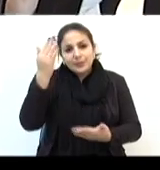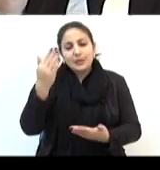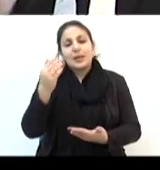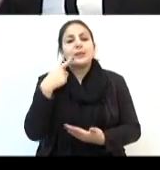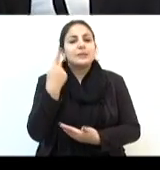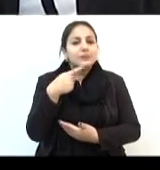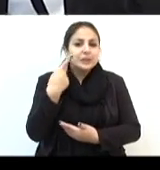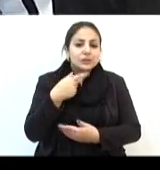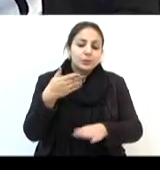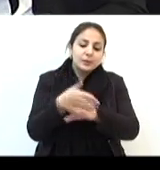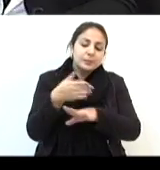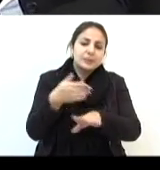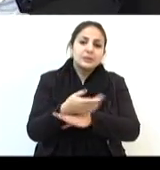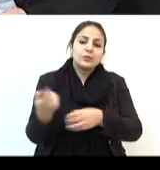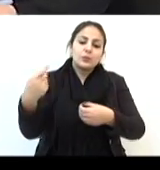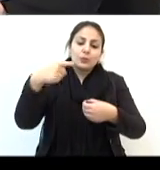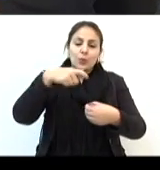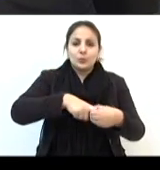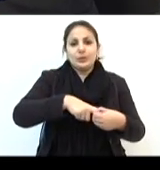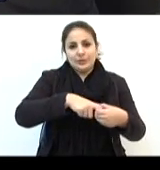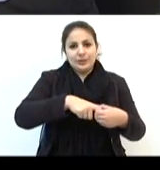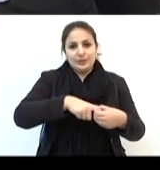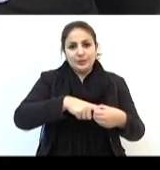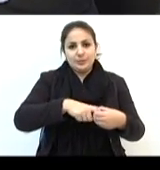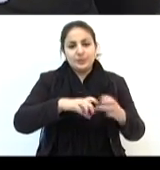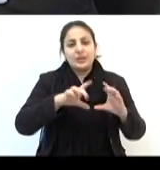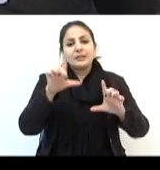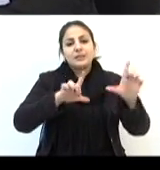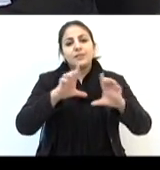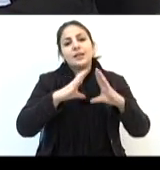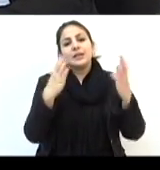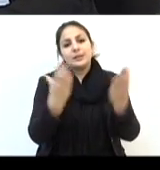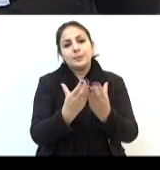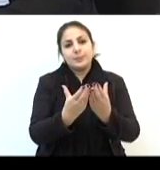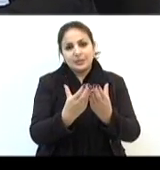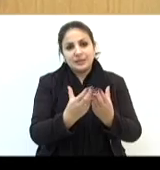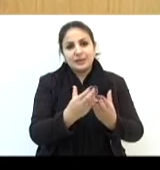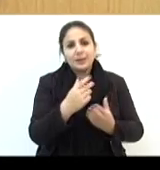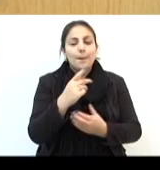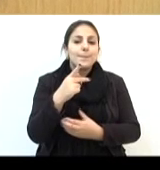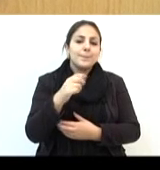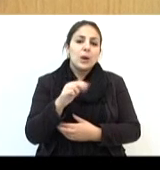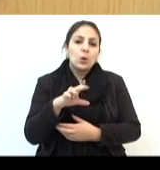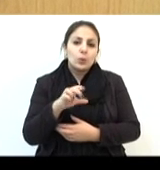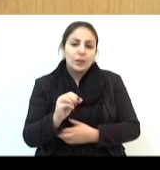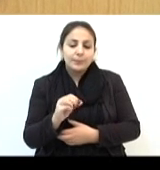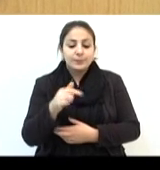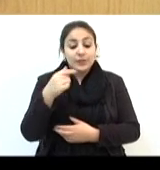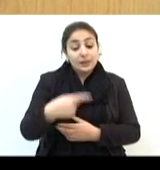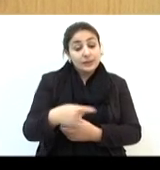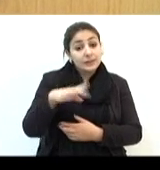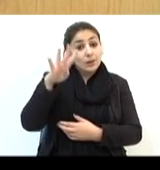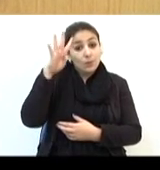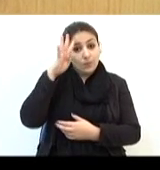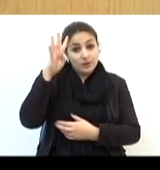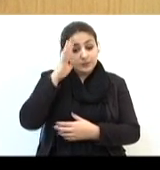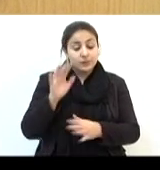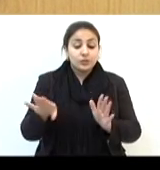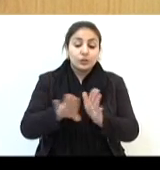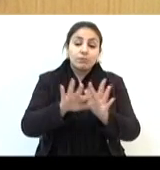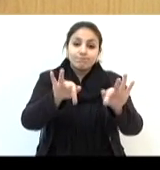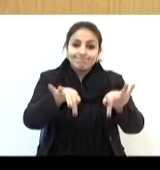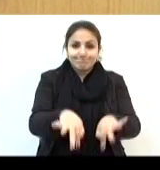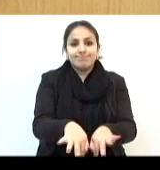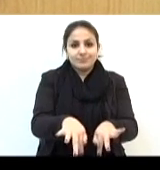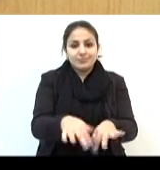pela sua participação e nós voltamos ao estúdio do Jornal da Câmara com você, Paula. E o Jornal da Câmara desta quarta-feira chega